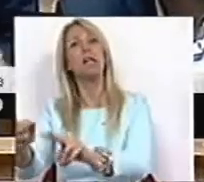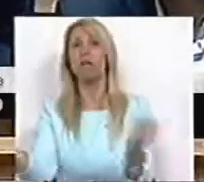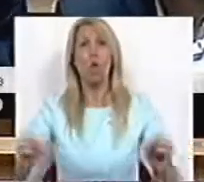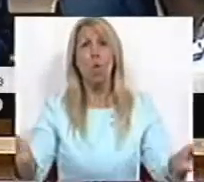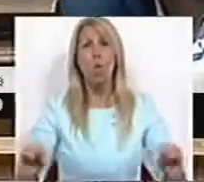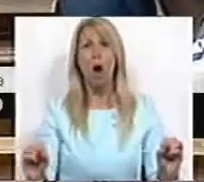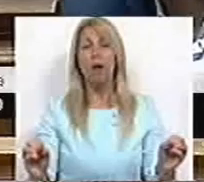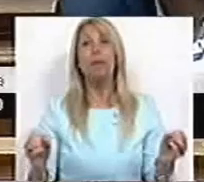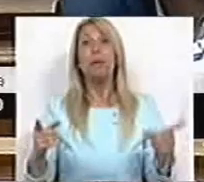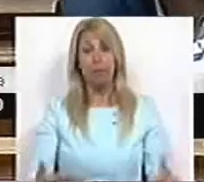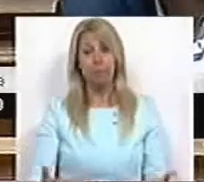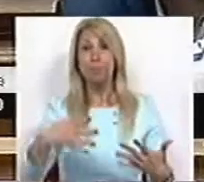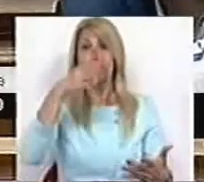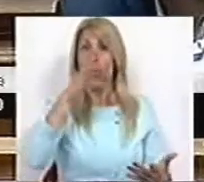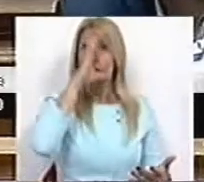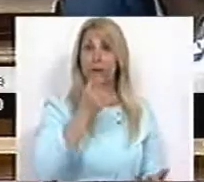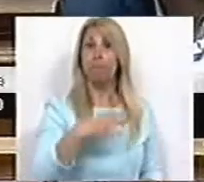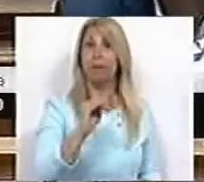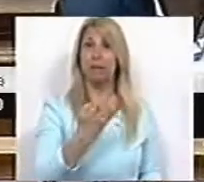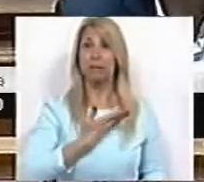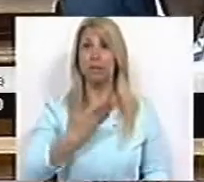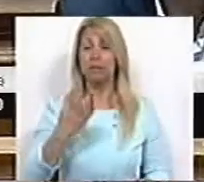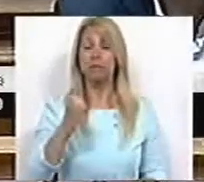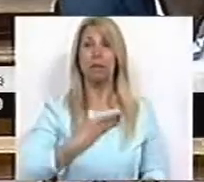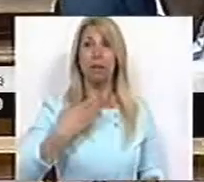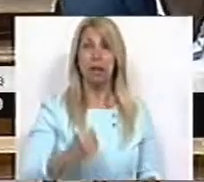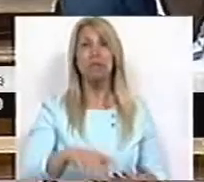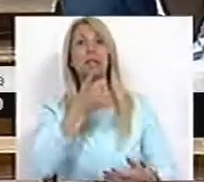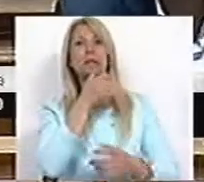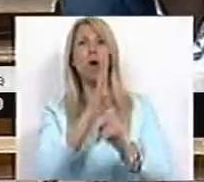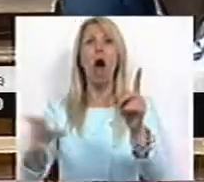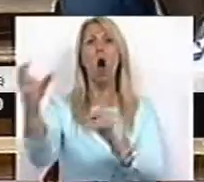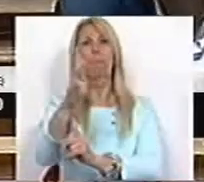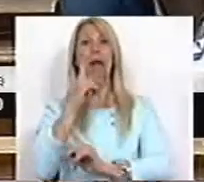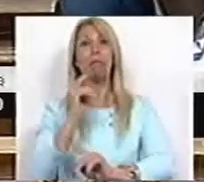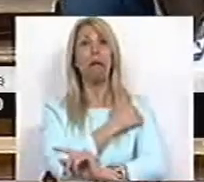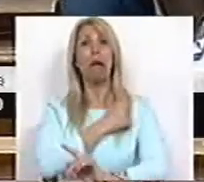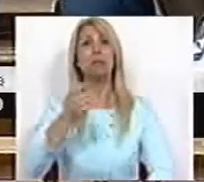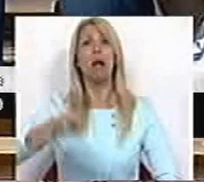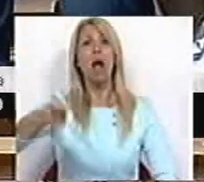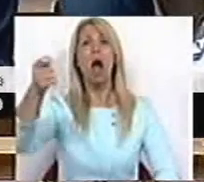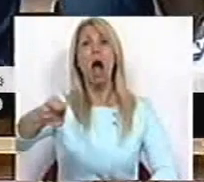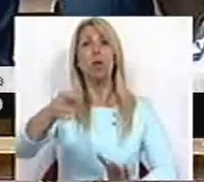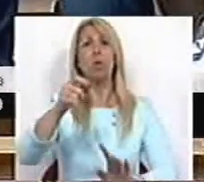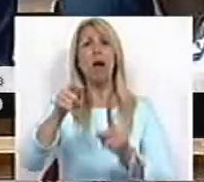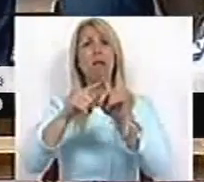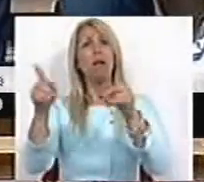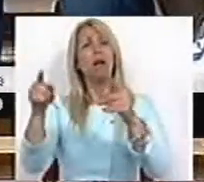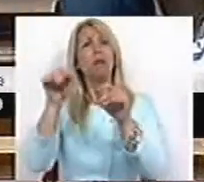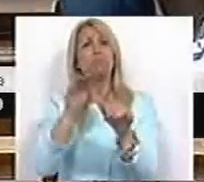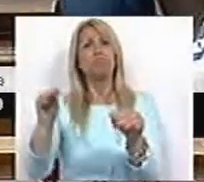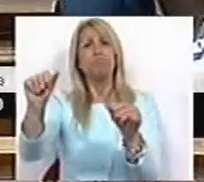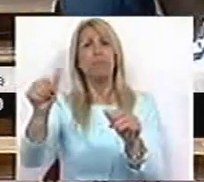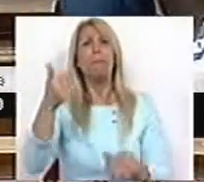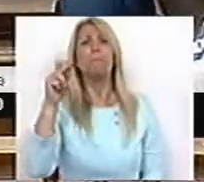este governo, PSD-CDS, decidiu aumentar as rendas dos bairros. O IRU aumentou as rendas dos